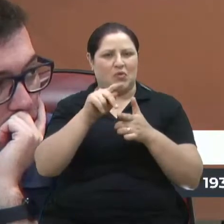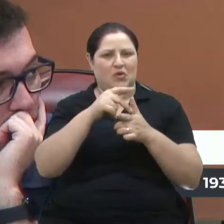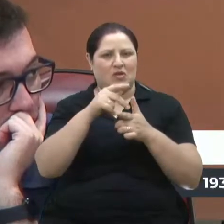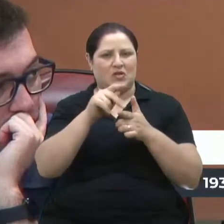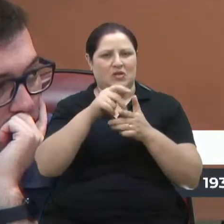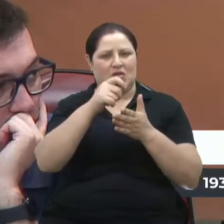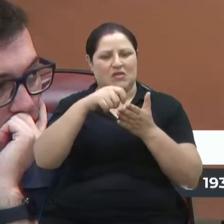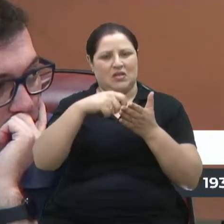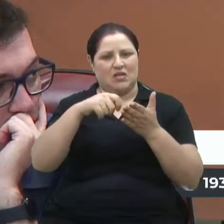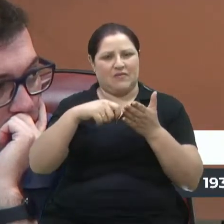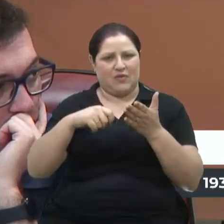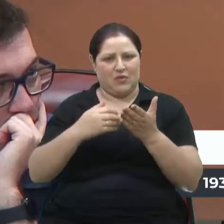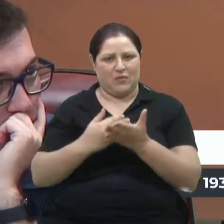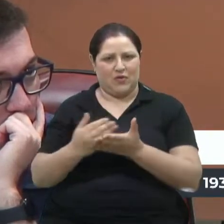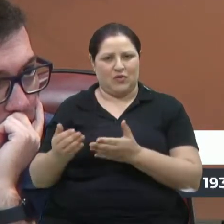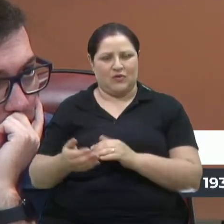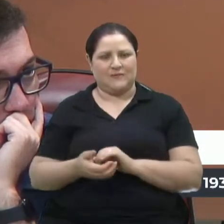Desculpe.